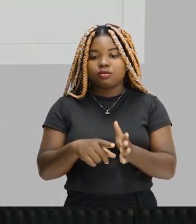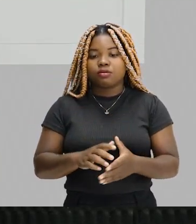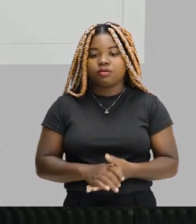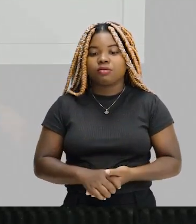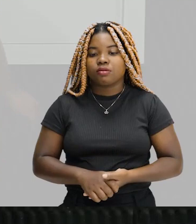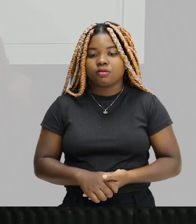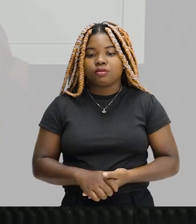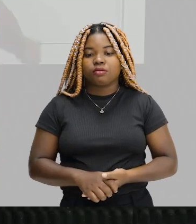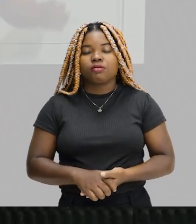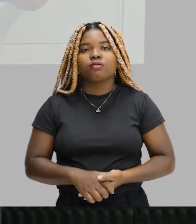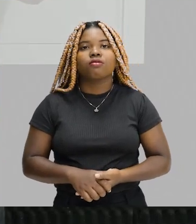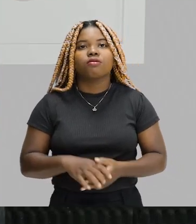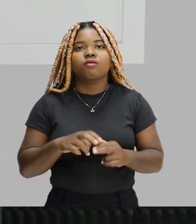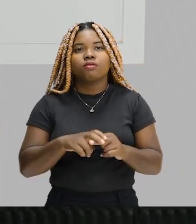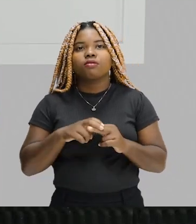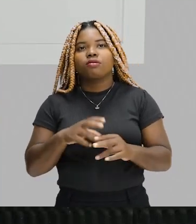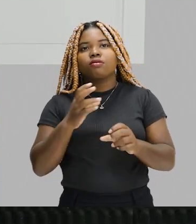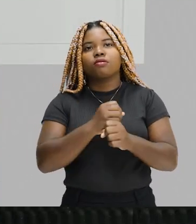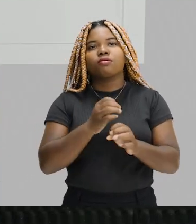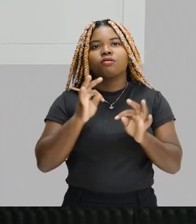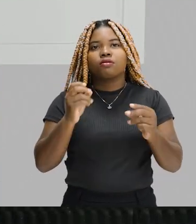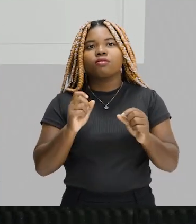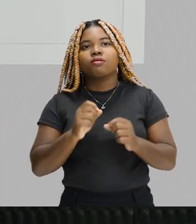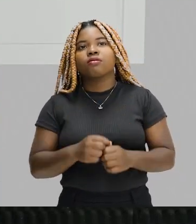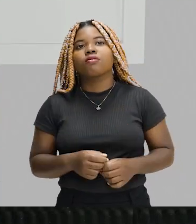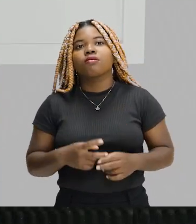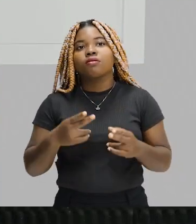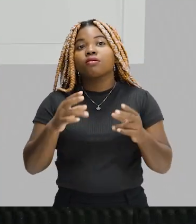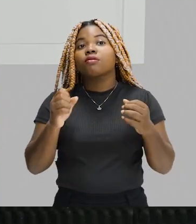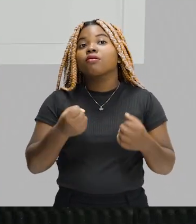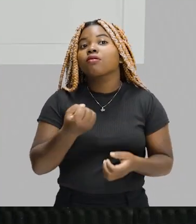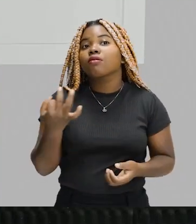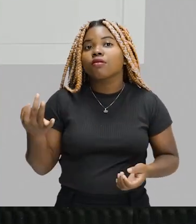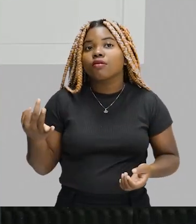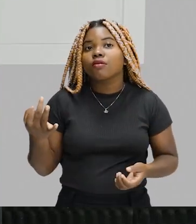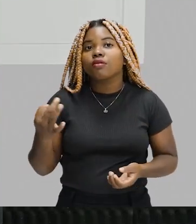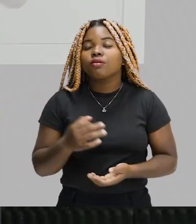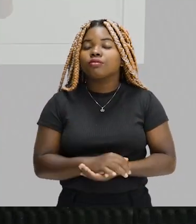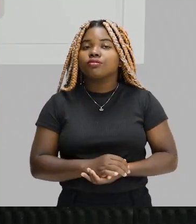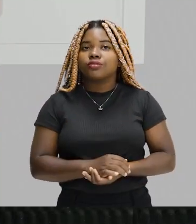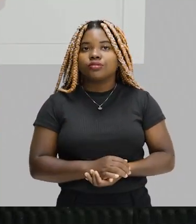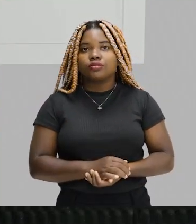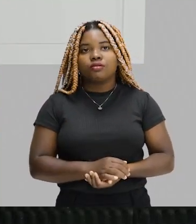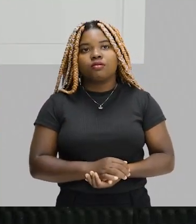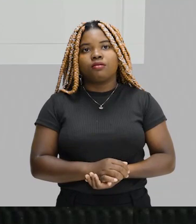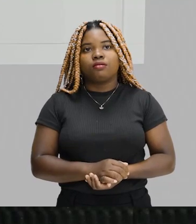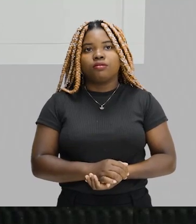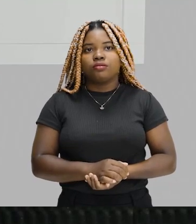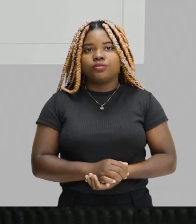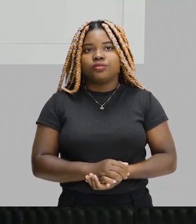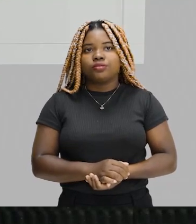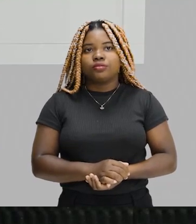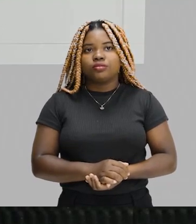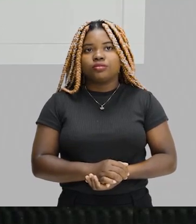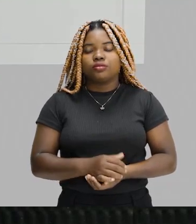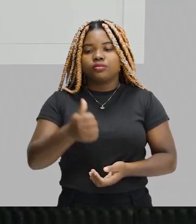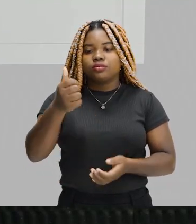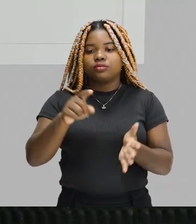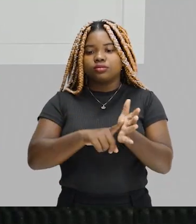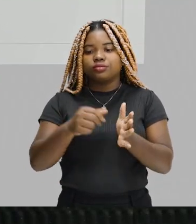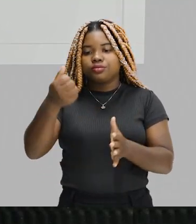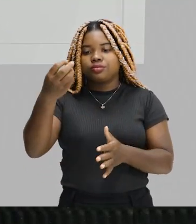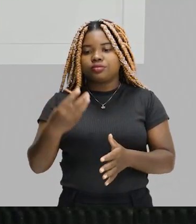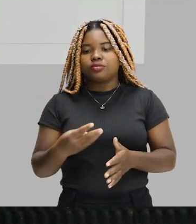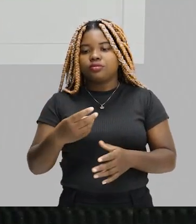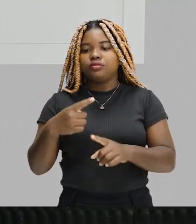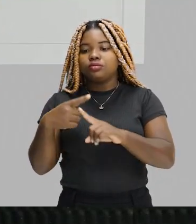Então é o seguinte, ó, quando eu fizer essa soma, isso aqui vai ser igual a quanto? Posso conservar né, o primeiro, que é menos 1/3,